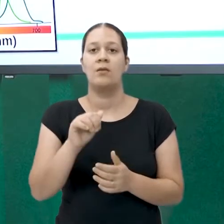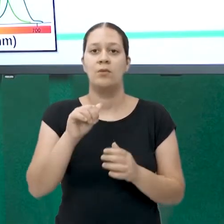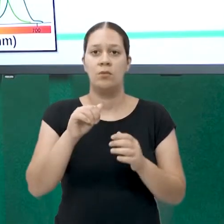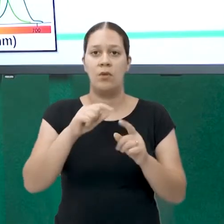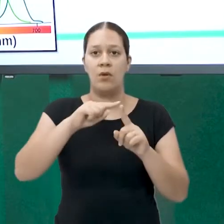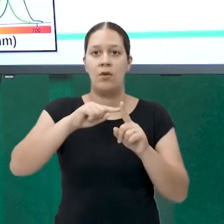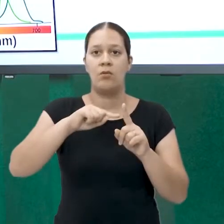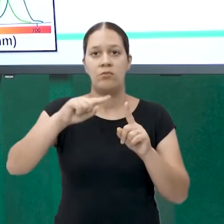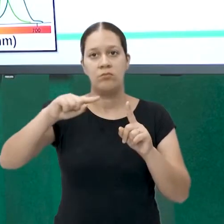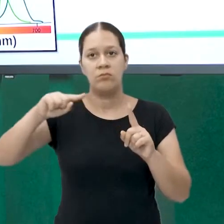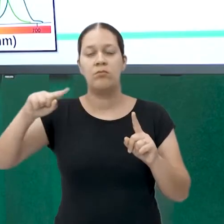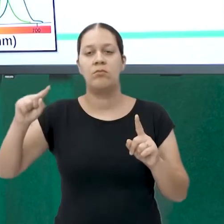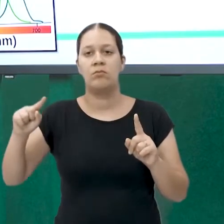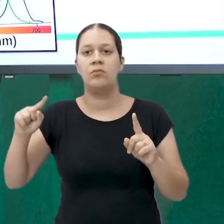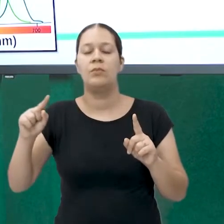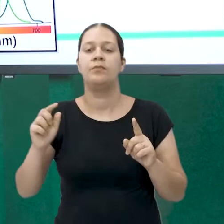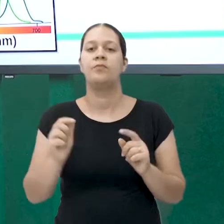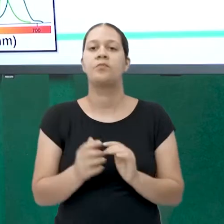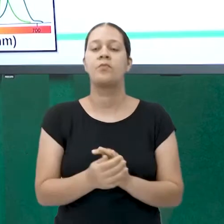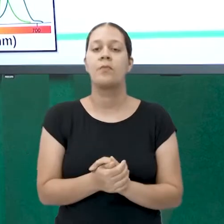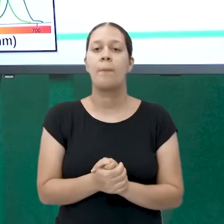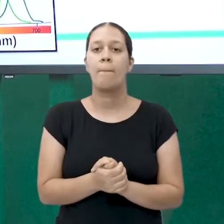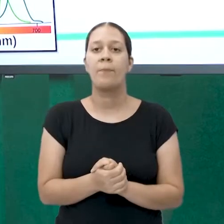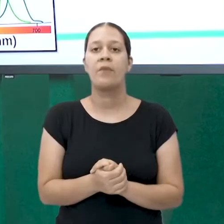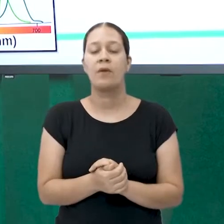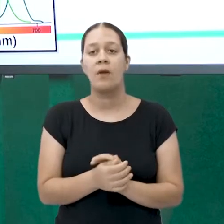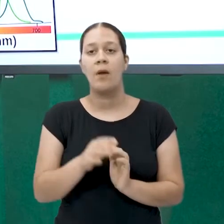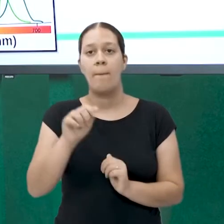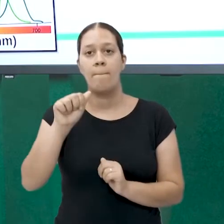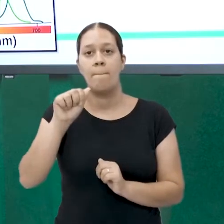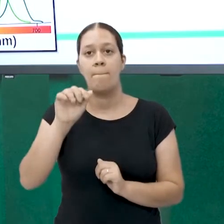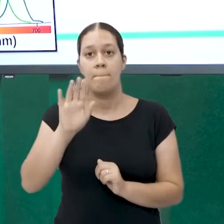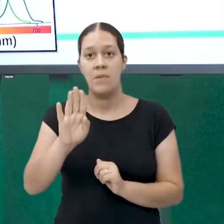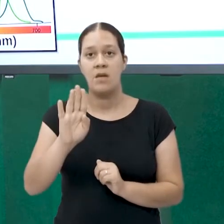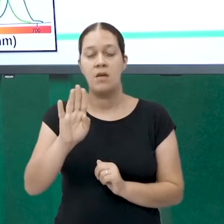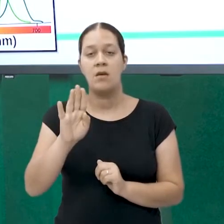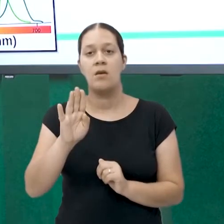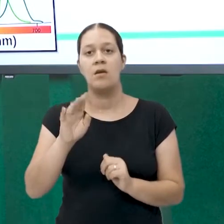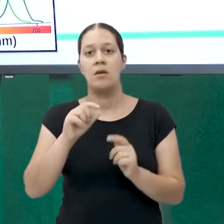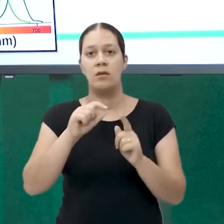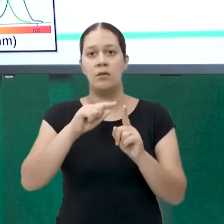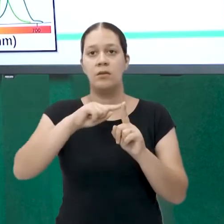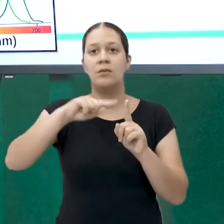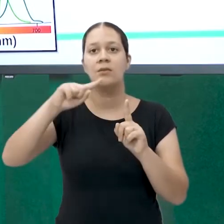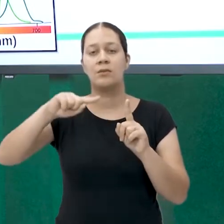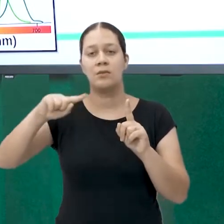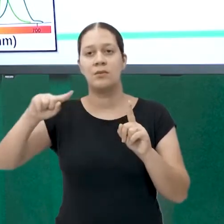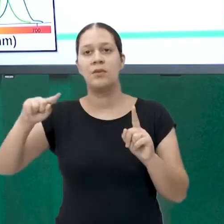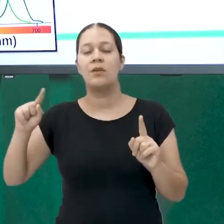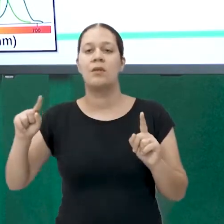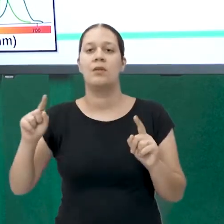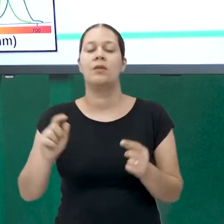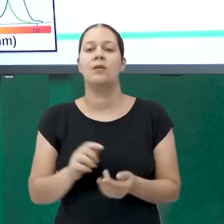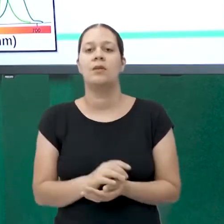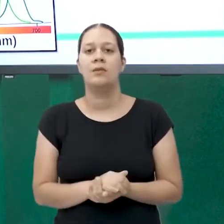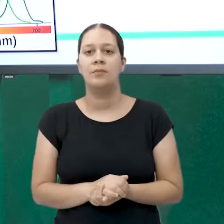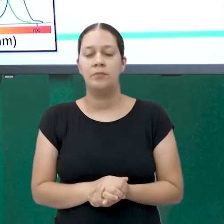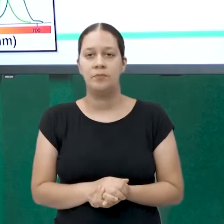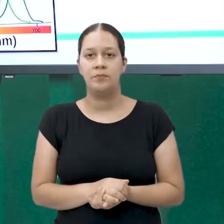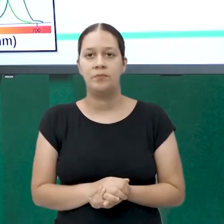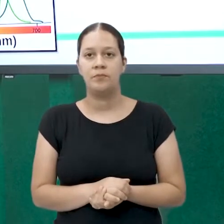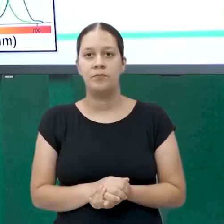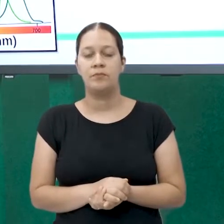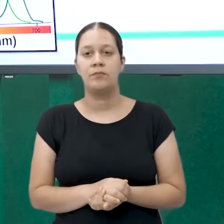ponta ou essa ponta. A clorofila A pega essas duas pontas de comprimento de onda. A clorofila B pega esse